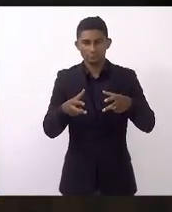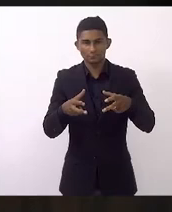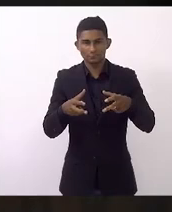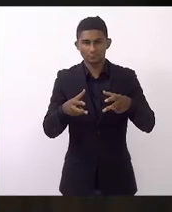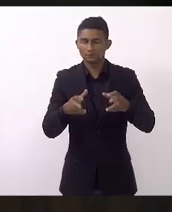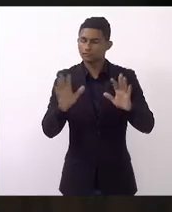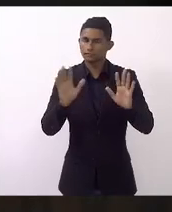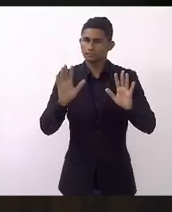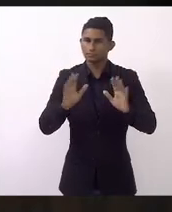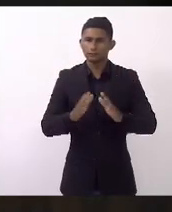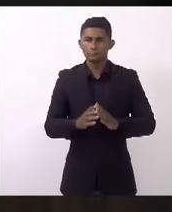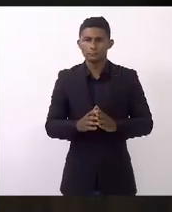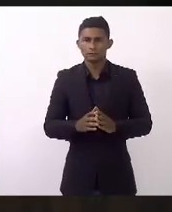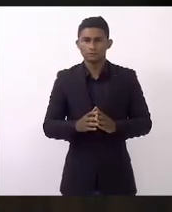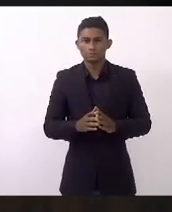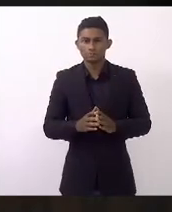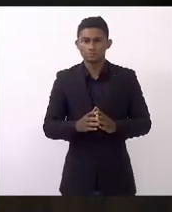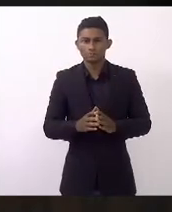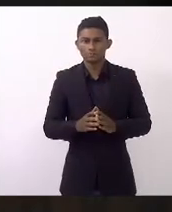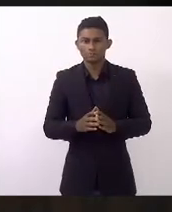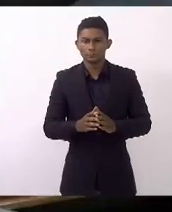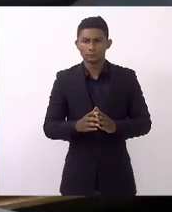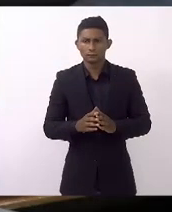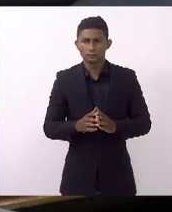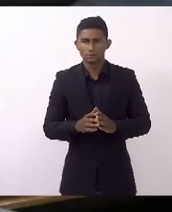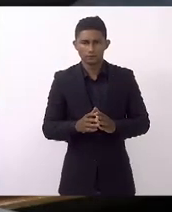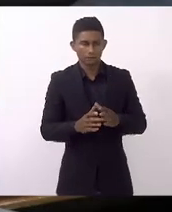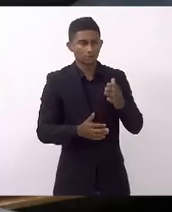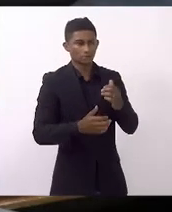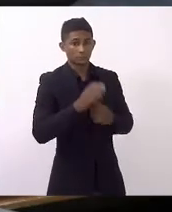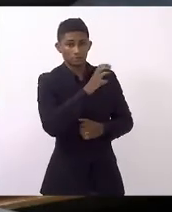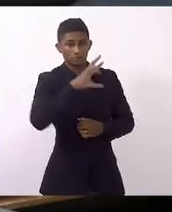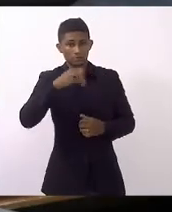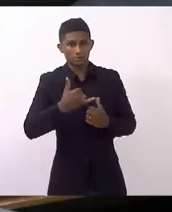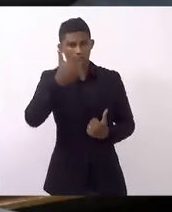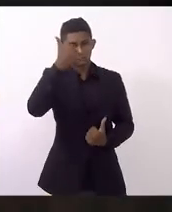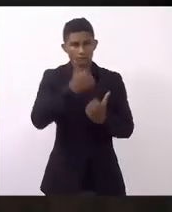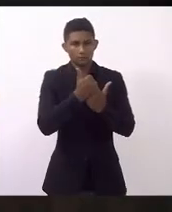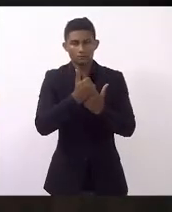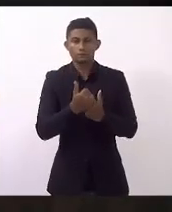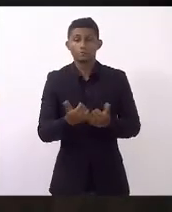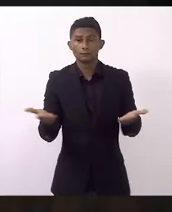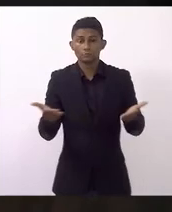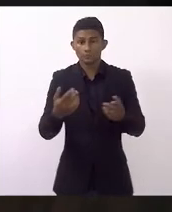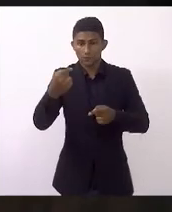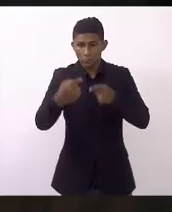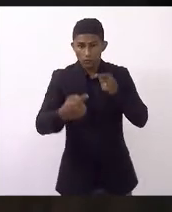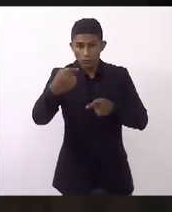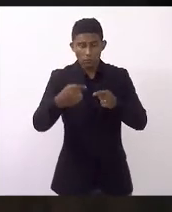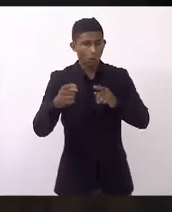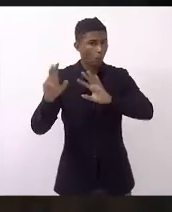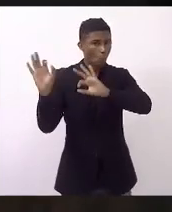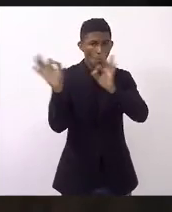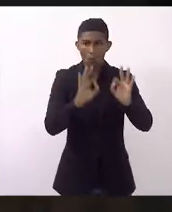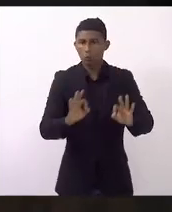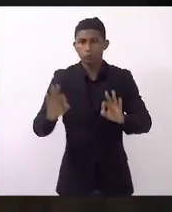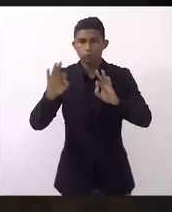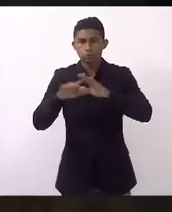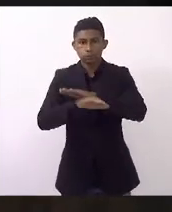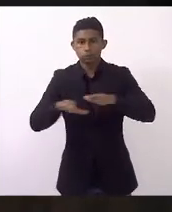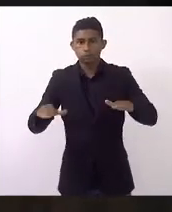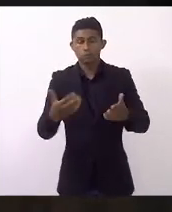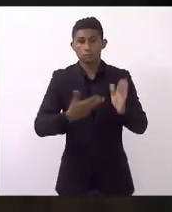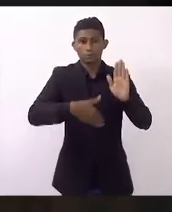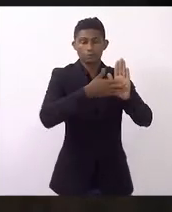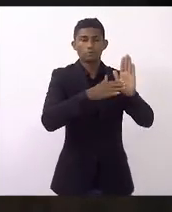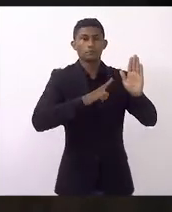Não, parecer... Apoiando o Luiz Paulo. Ok. Parecer emitido em discussão. Não havendo que queira discutir, encerrada a discussão. Presidente,